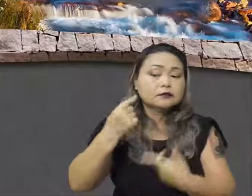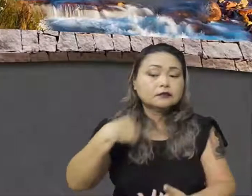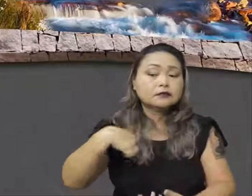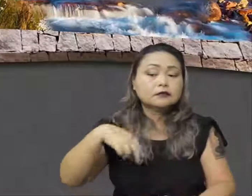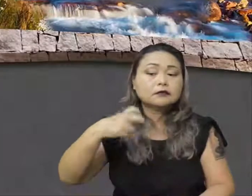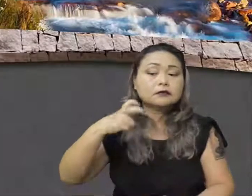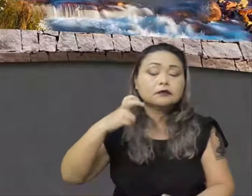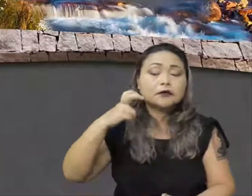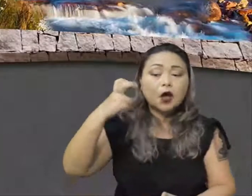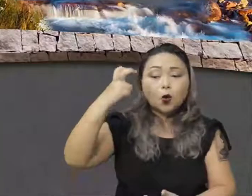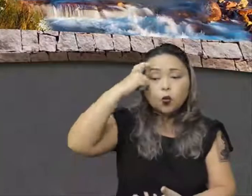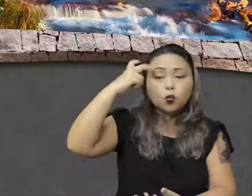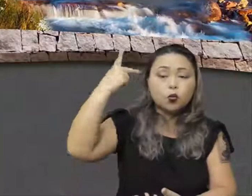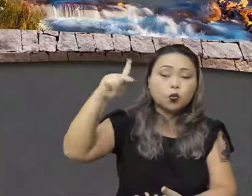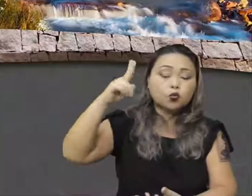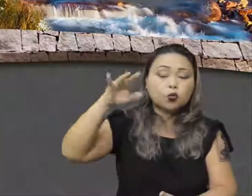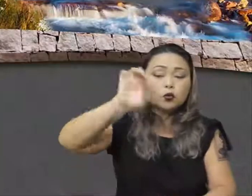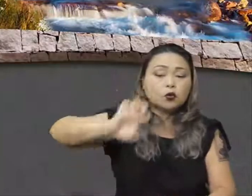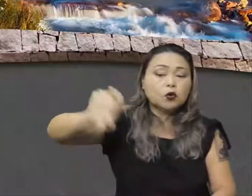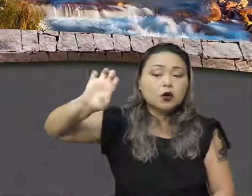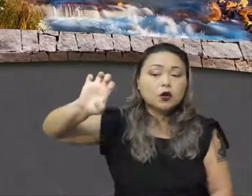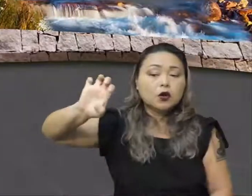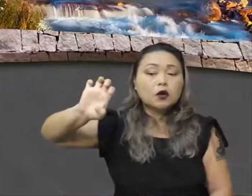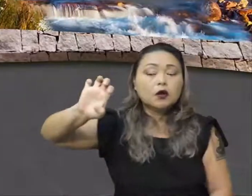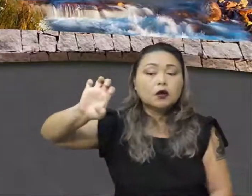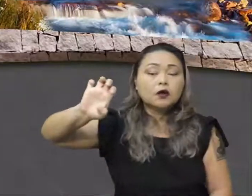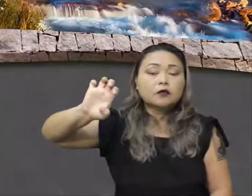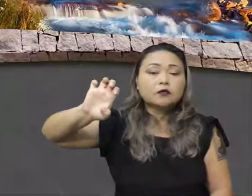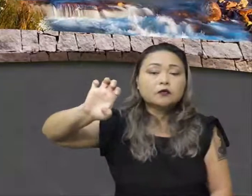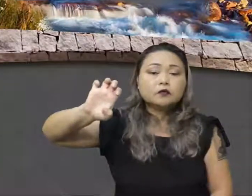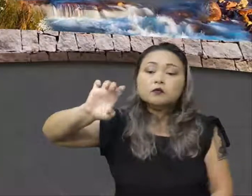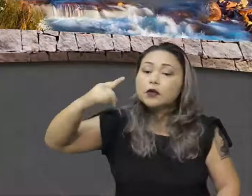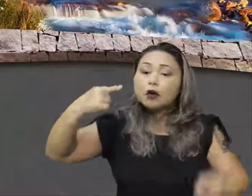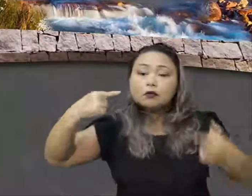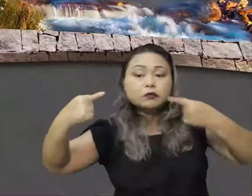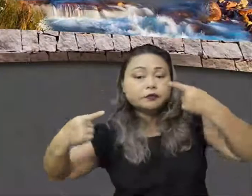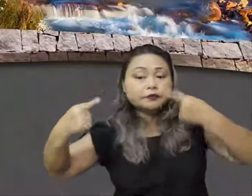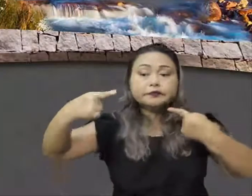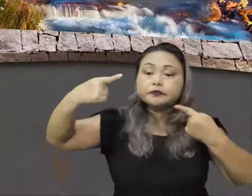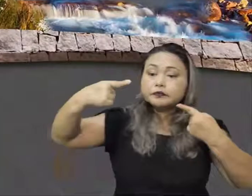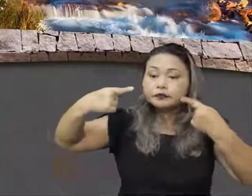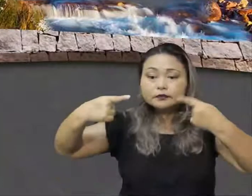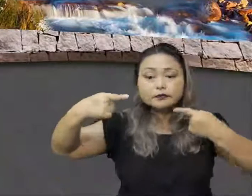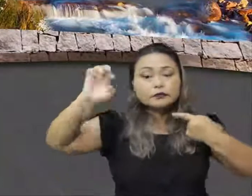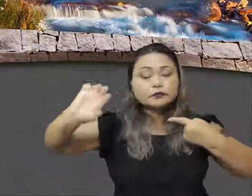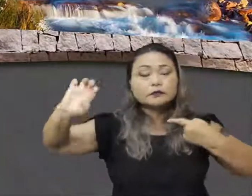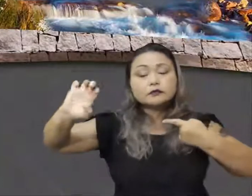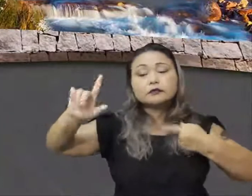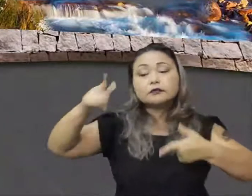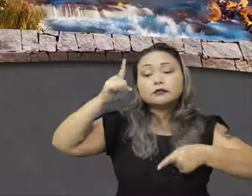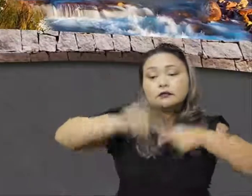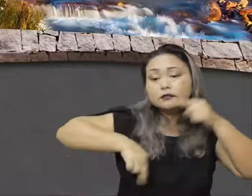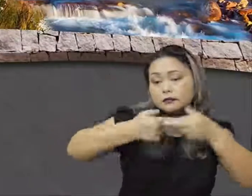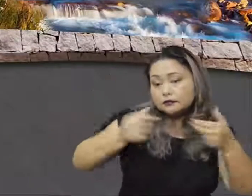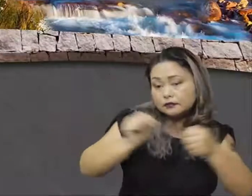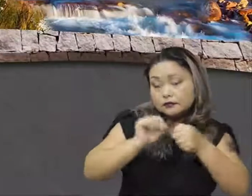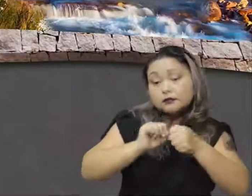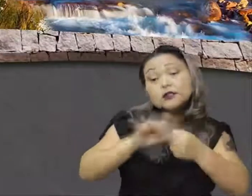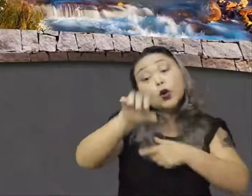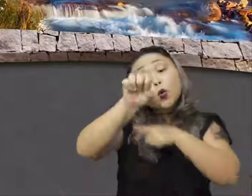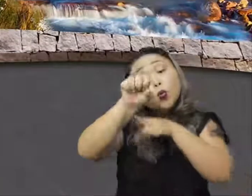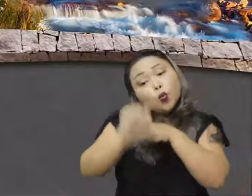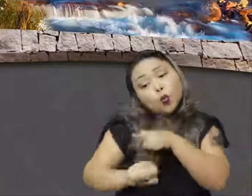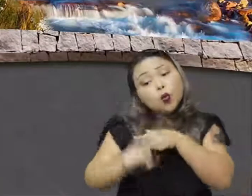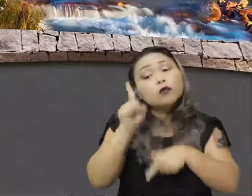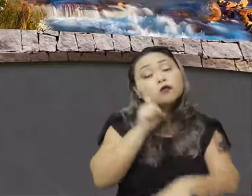Europa. Portanto, era um produto que não ia vender na Europa, que estava concorrendo com a Europa. Já no sul dos Estados Unidos, aí